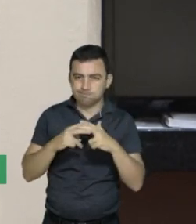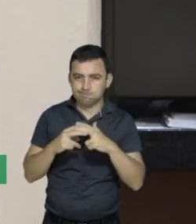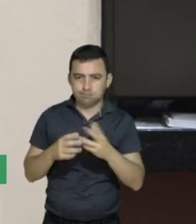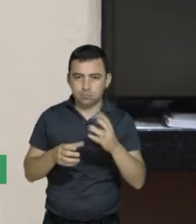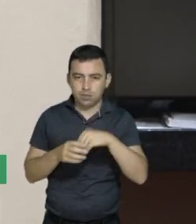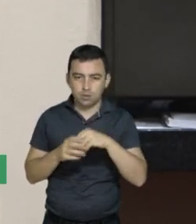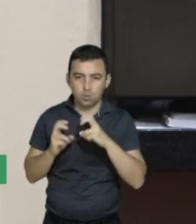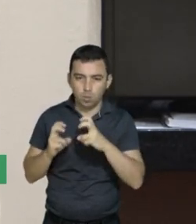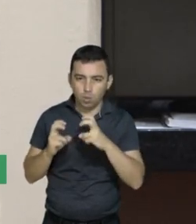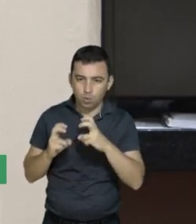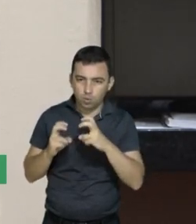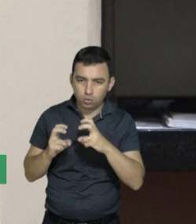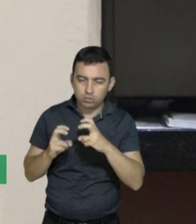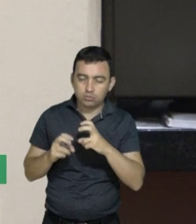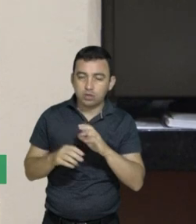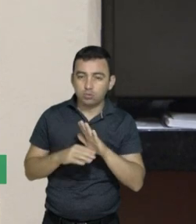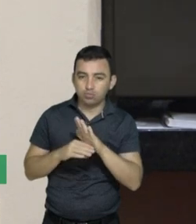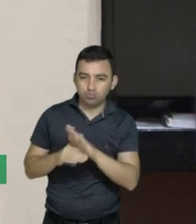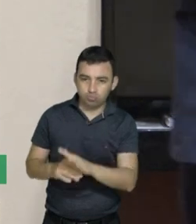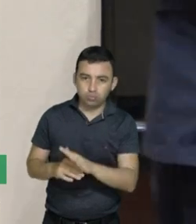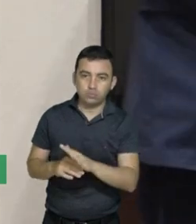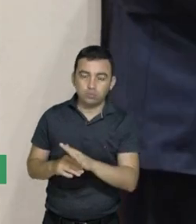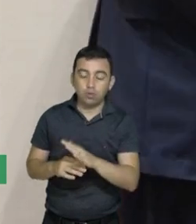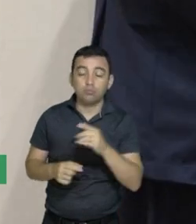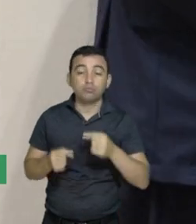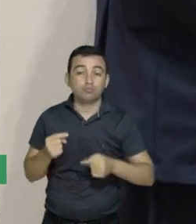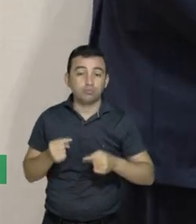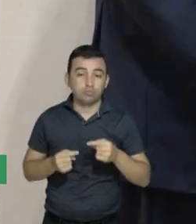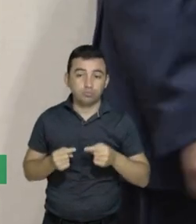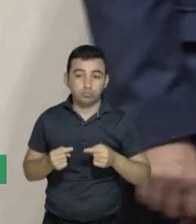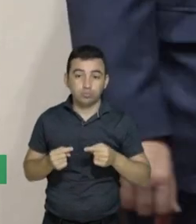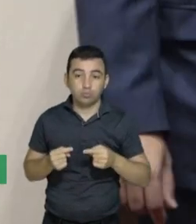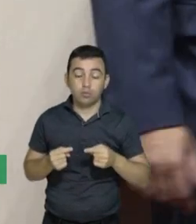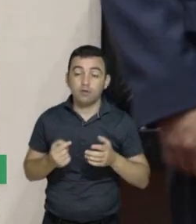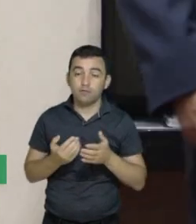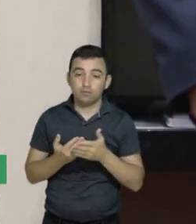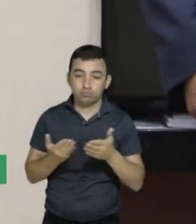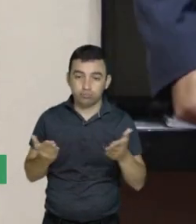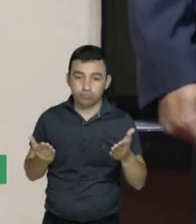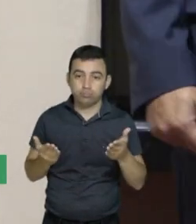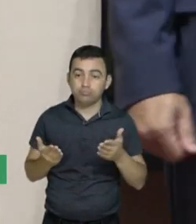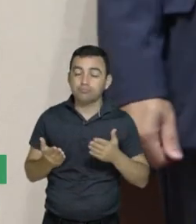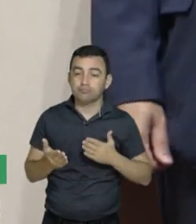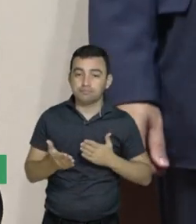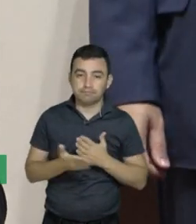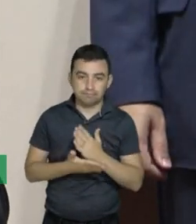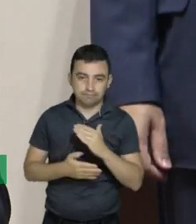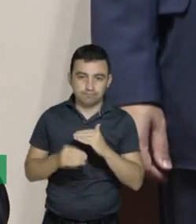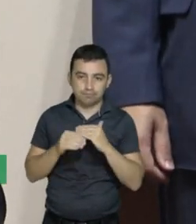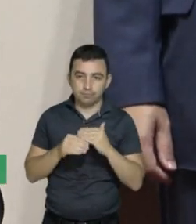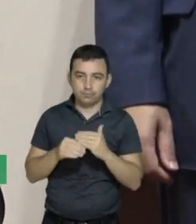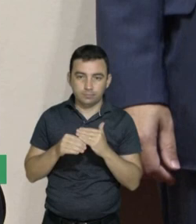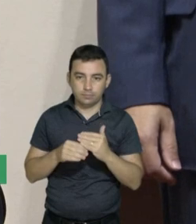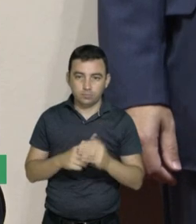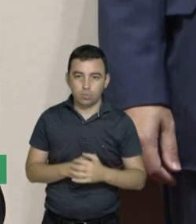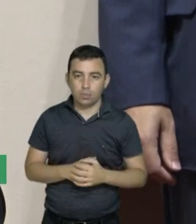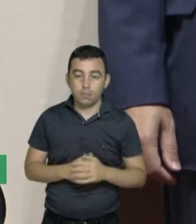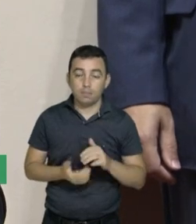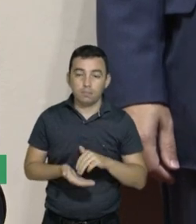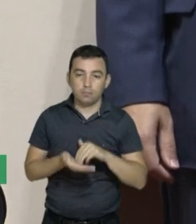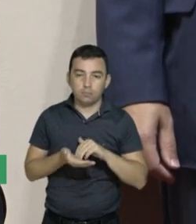em discussão não vendo Quem Queira discutir em votação deputados que aprovam permanentes como se encontra aprovado por unanimidade